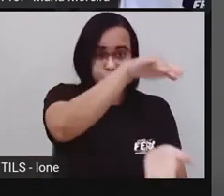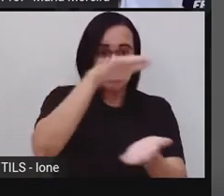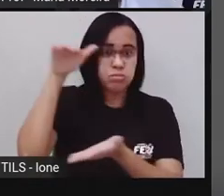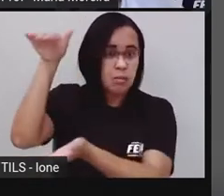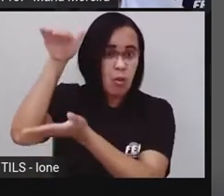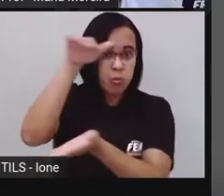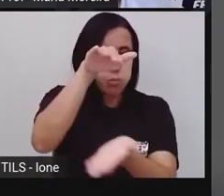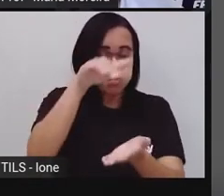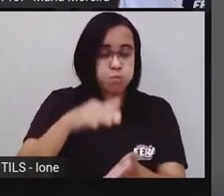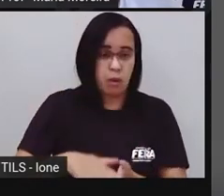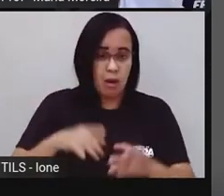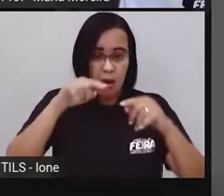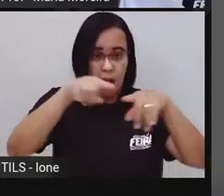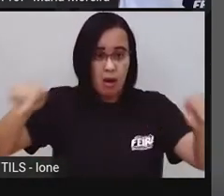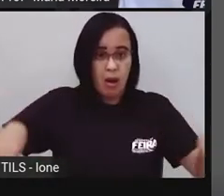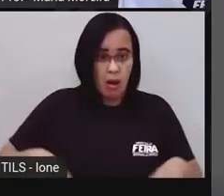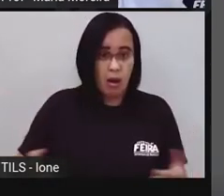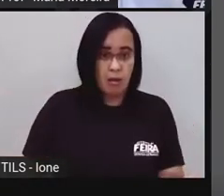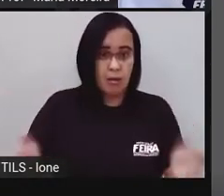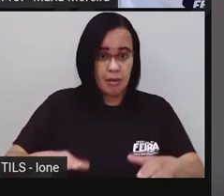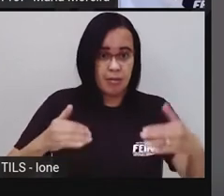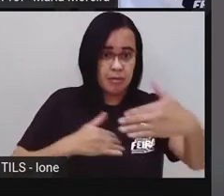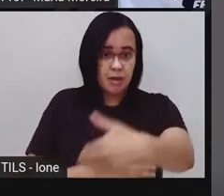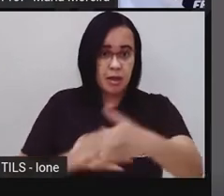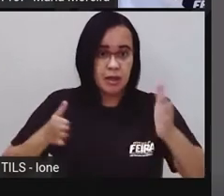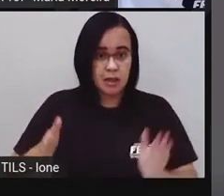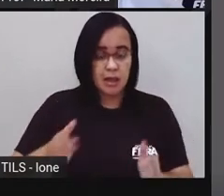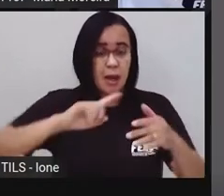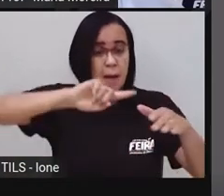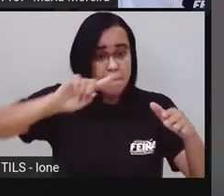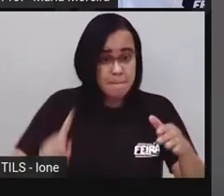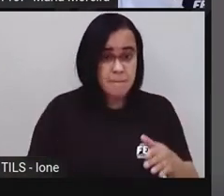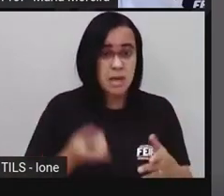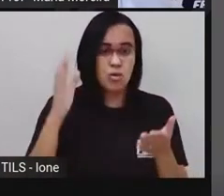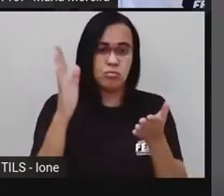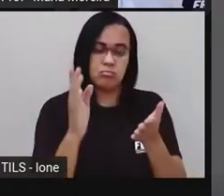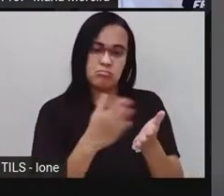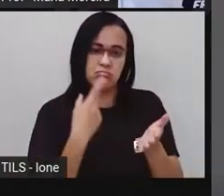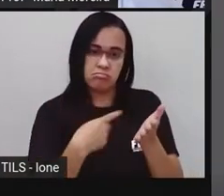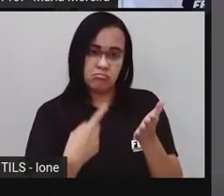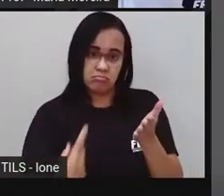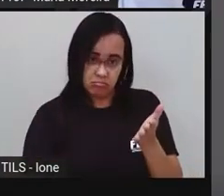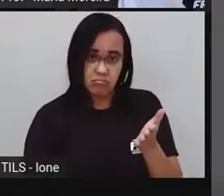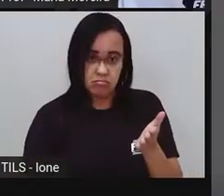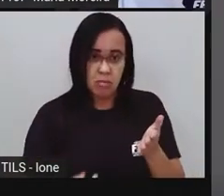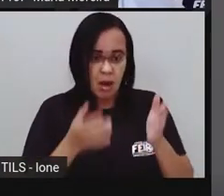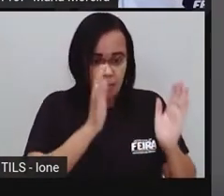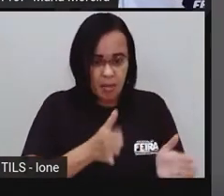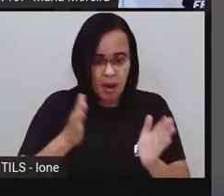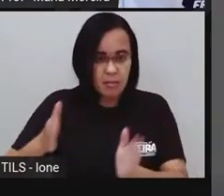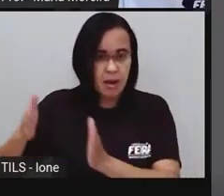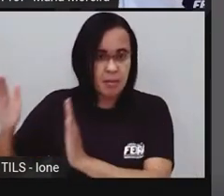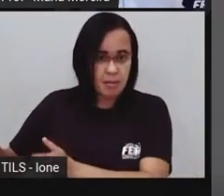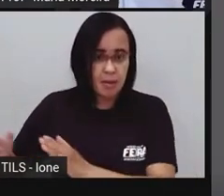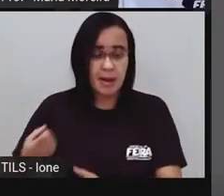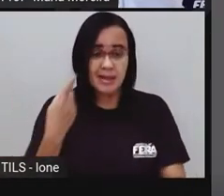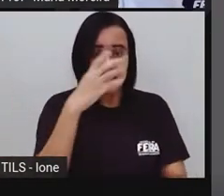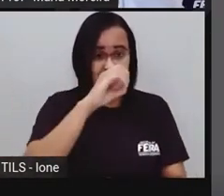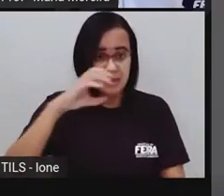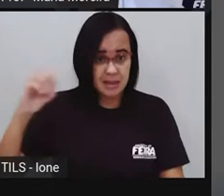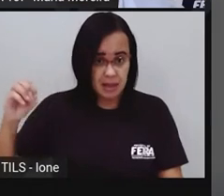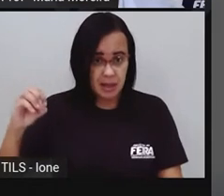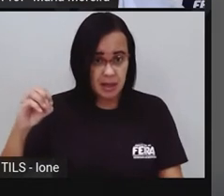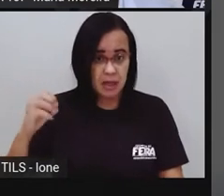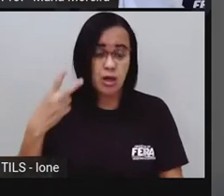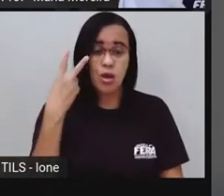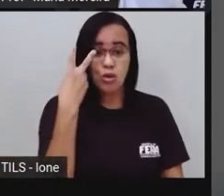duas caixas com meu cabelos três caixas né de 100 cadernos dois pacotes